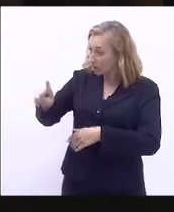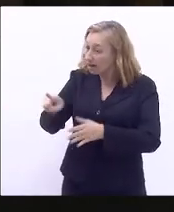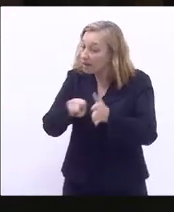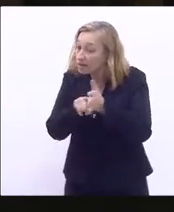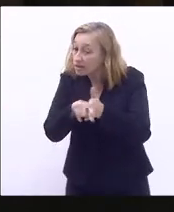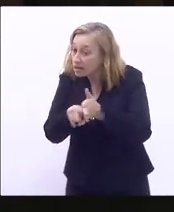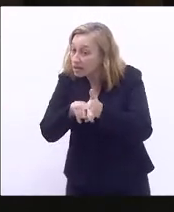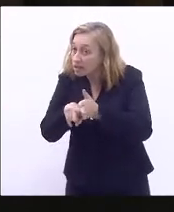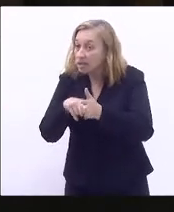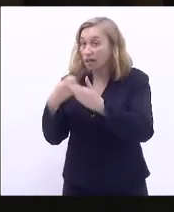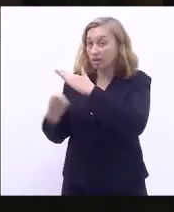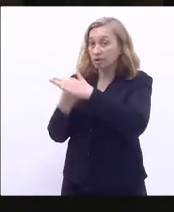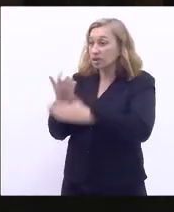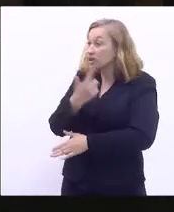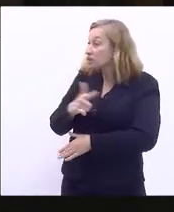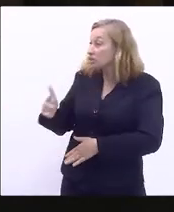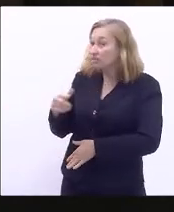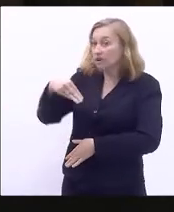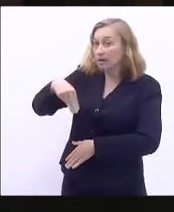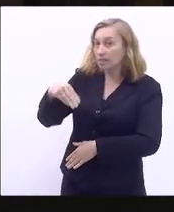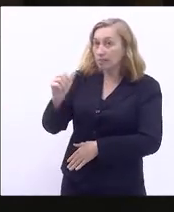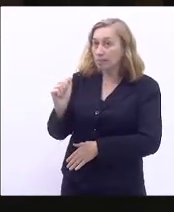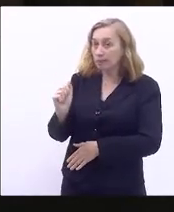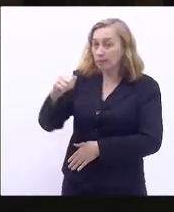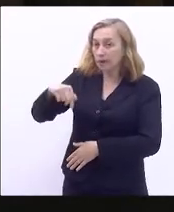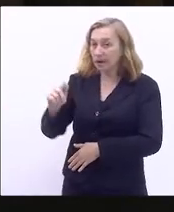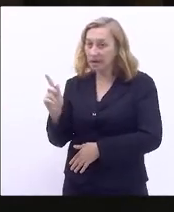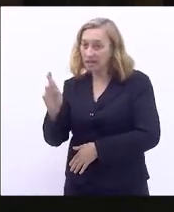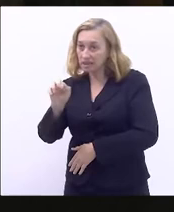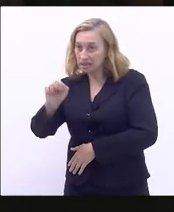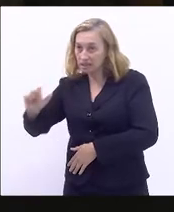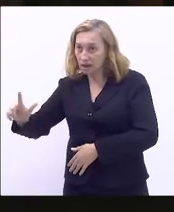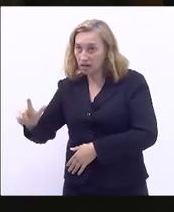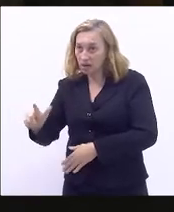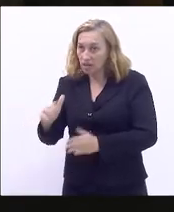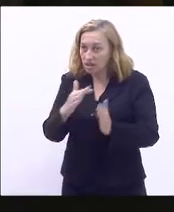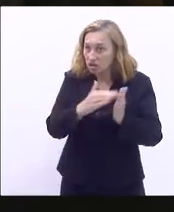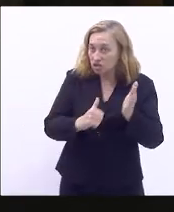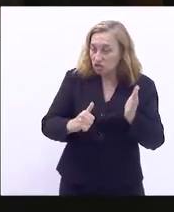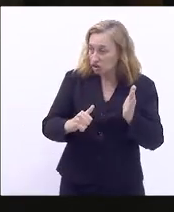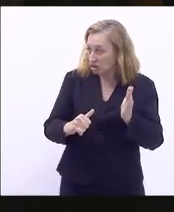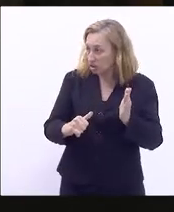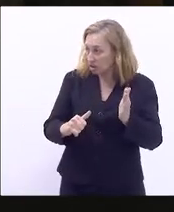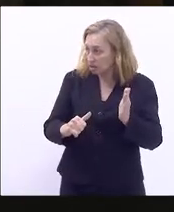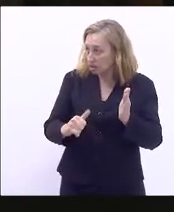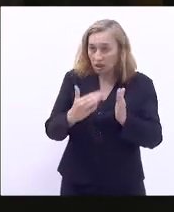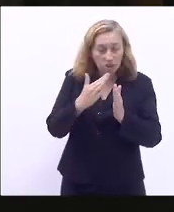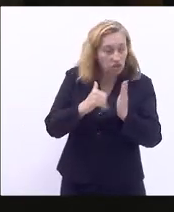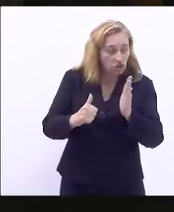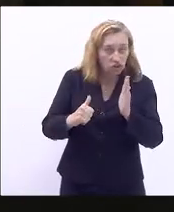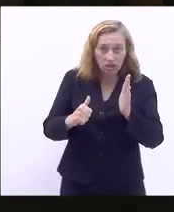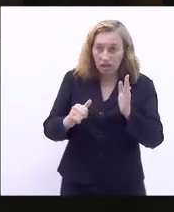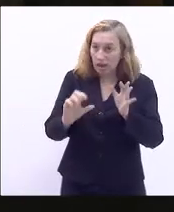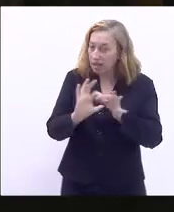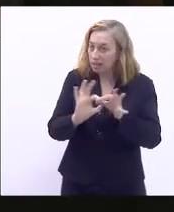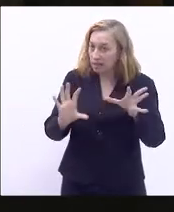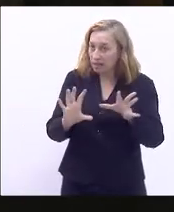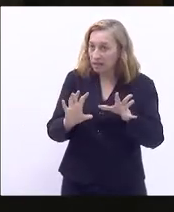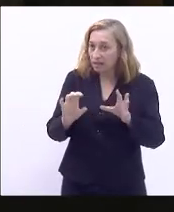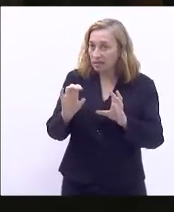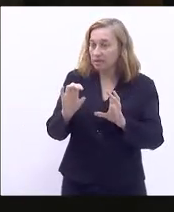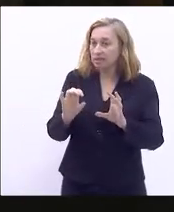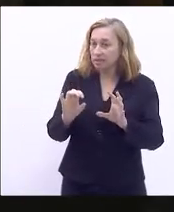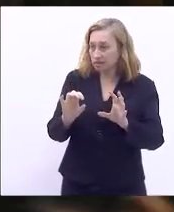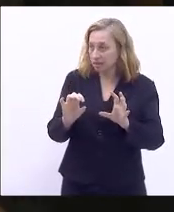empresa. E se não tiver manguezal lá, a gente caça o benefício. Não para 32, caçamos o benefício para